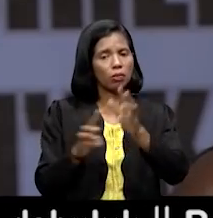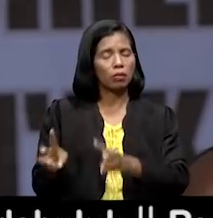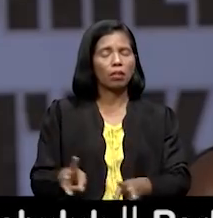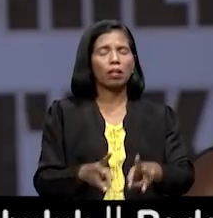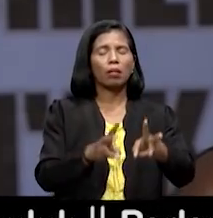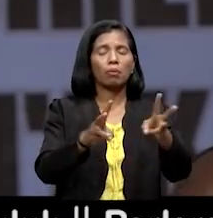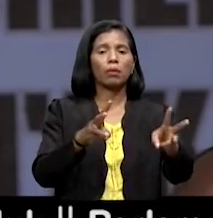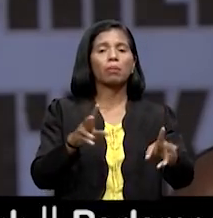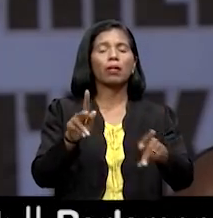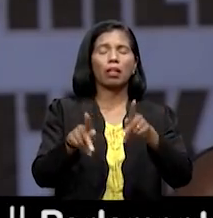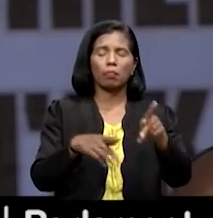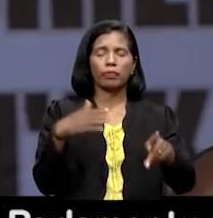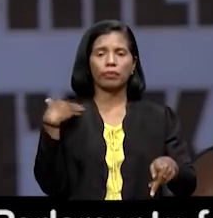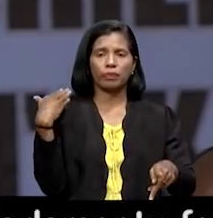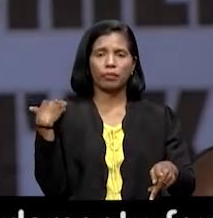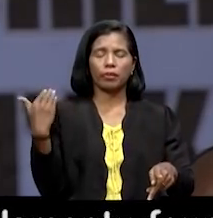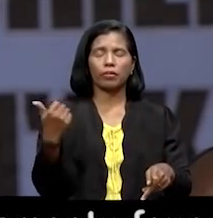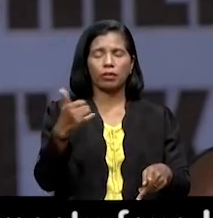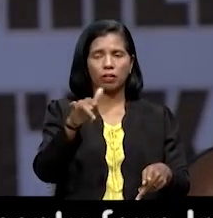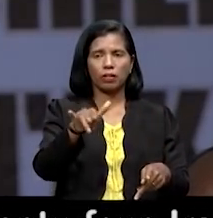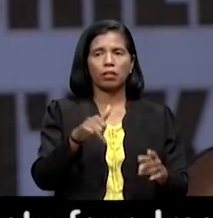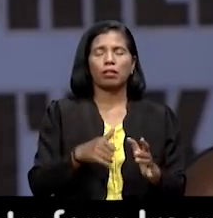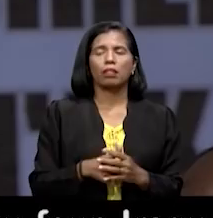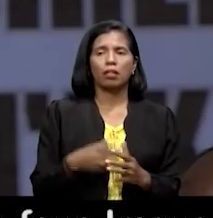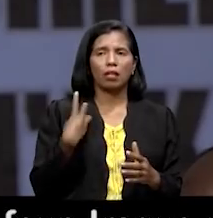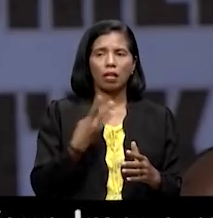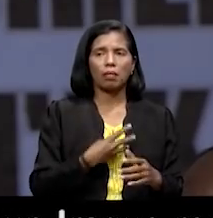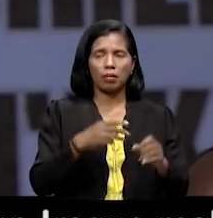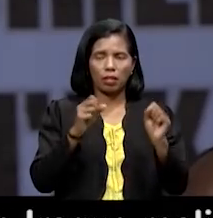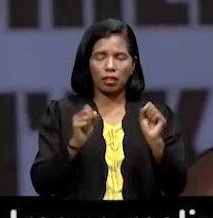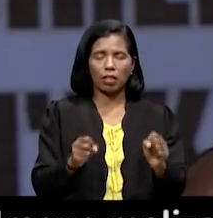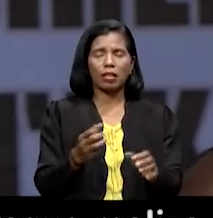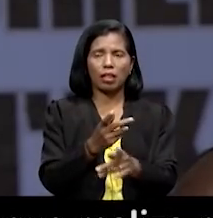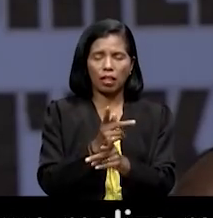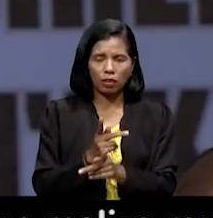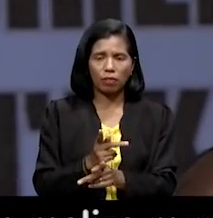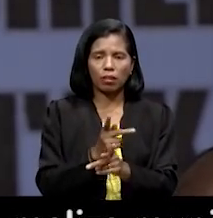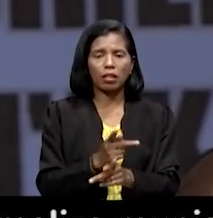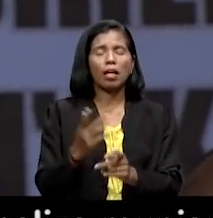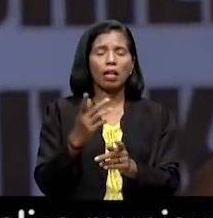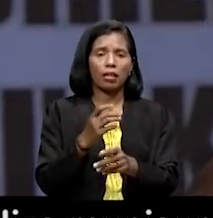pecuida. Ami te kandia raia, né? Baira, ami ta kamata.